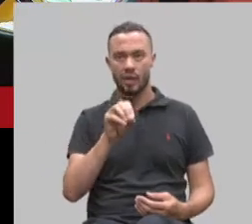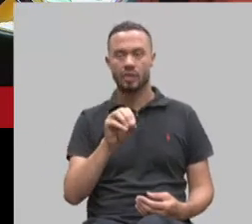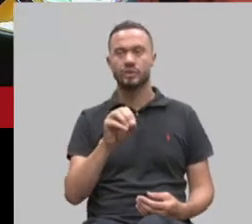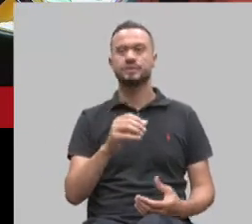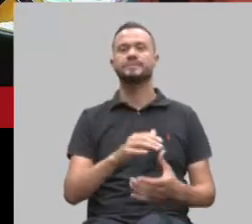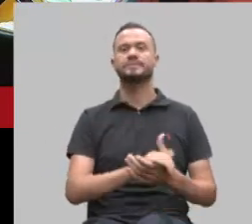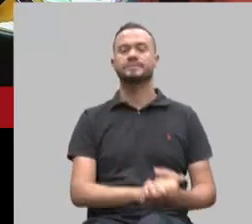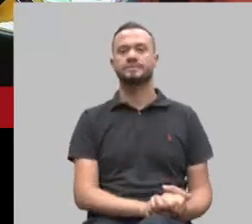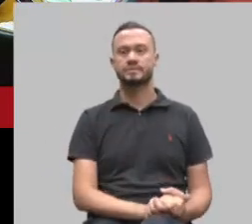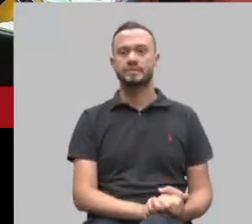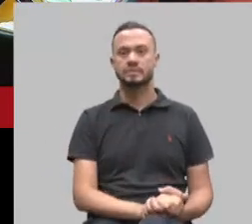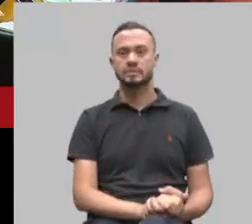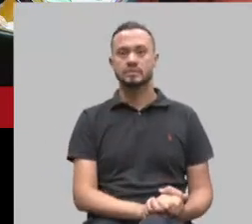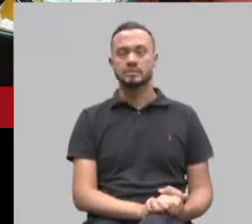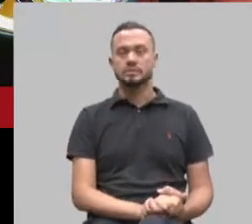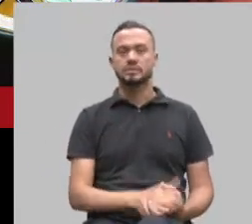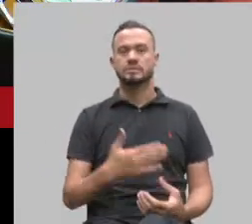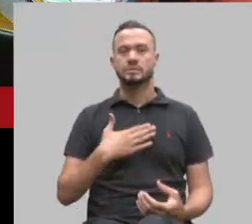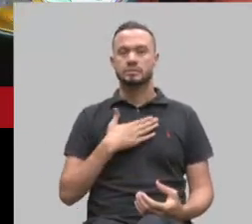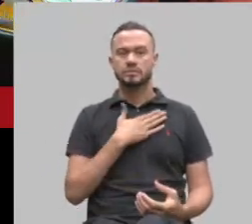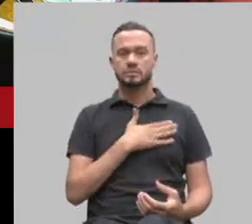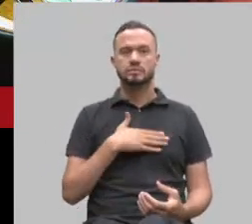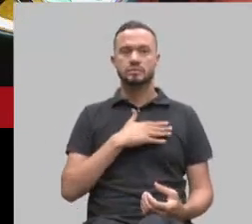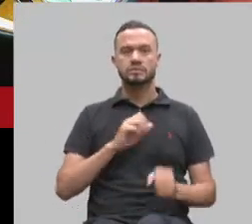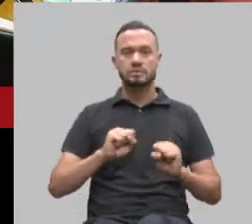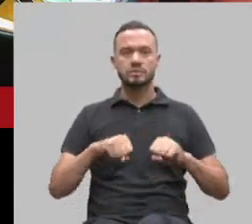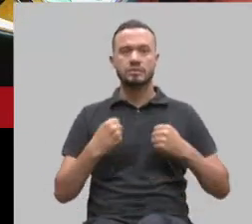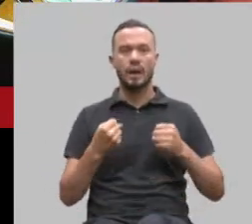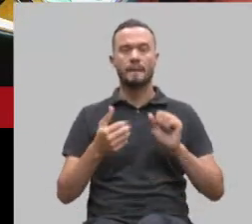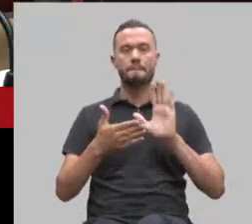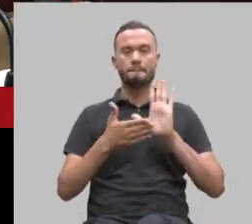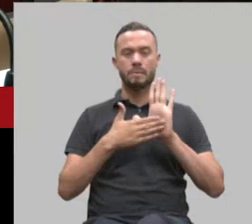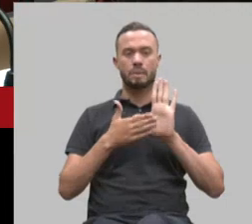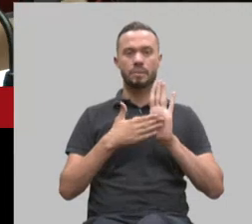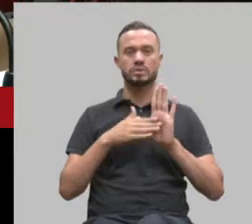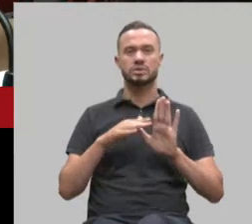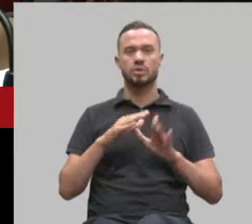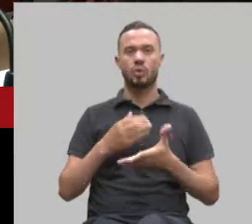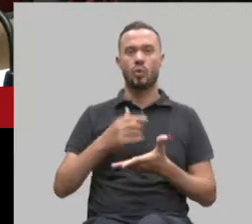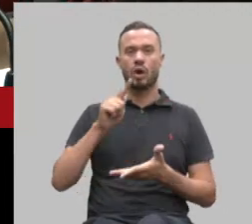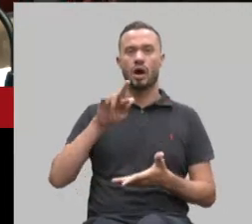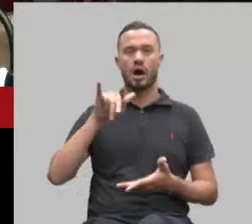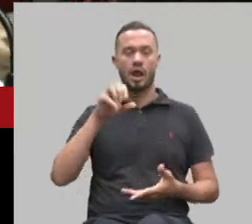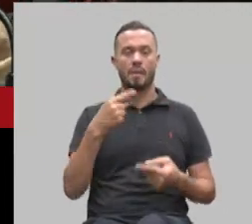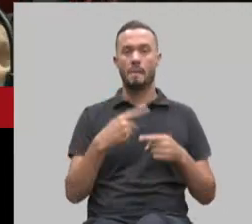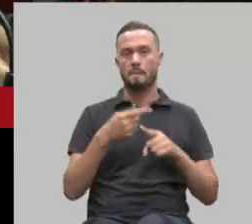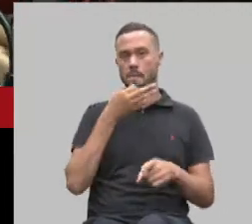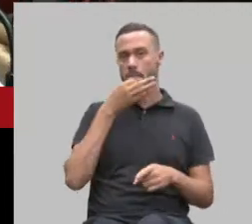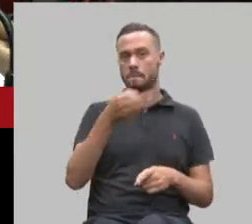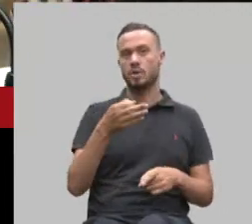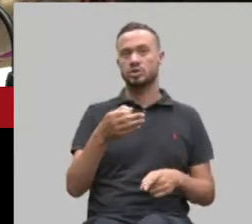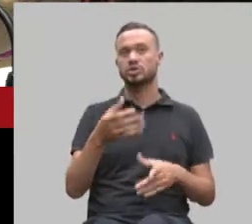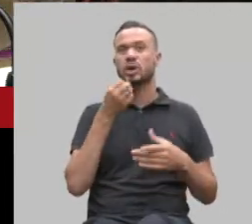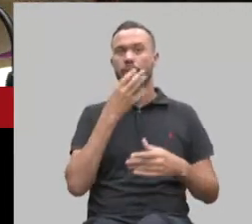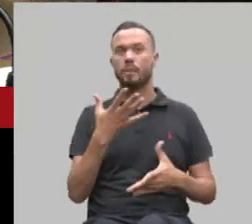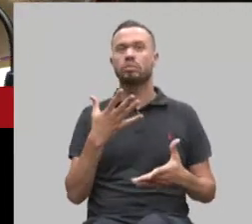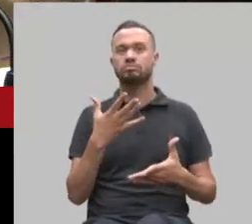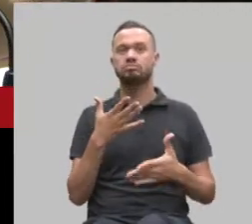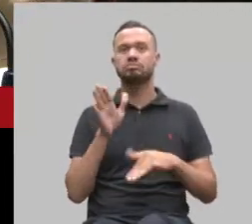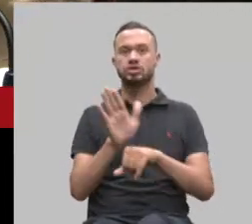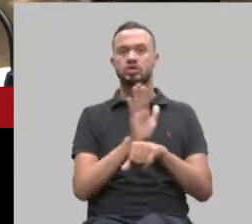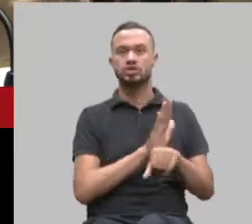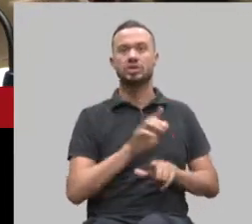gabira gostaria de defender a proposta do grêmio estudantil também porque na minha concepção é uma ferramenta de voz aos alunos